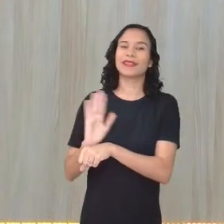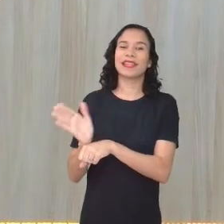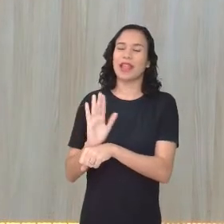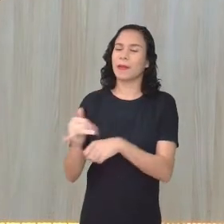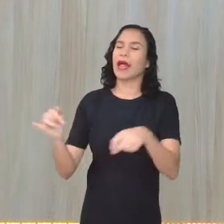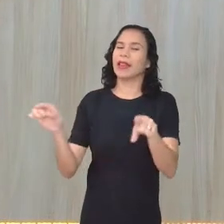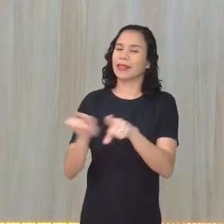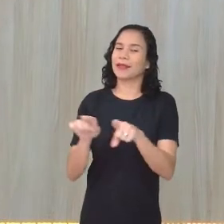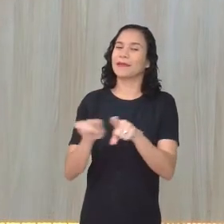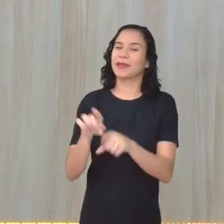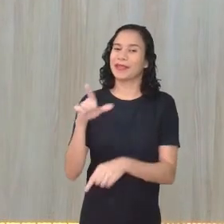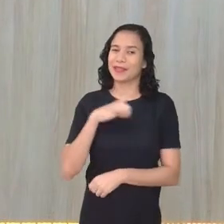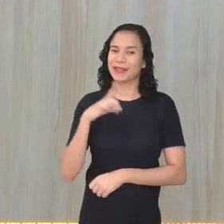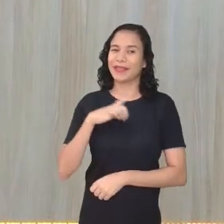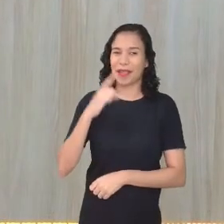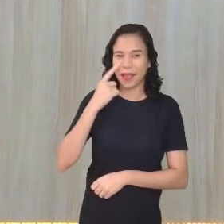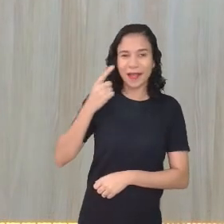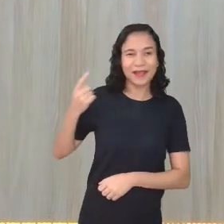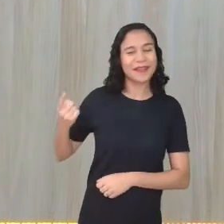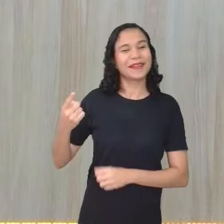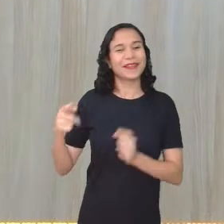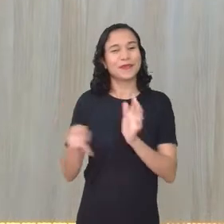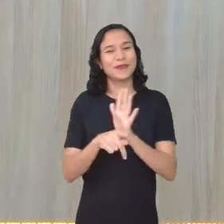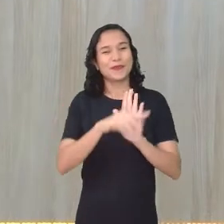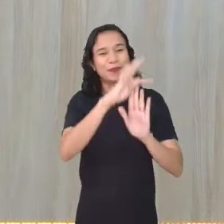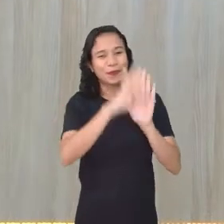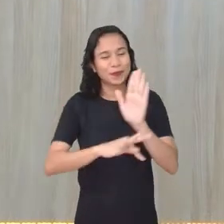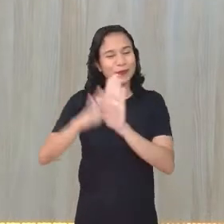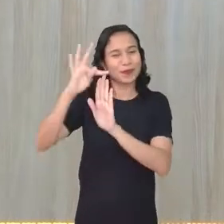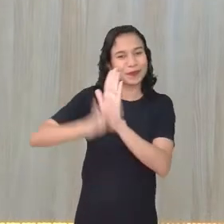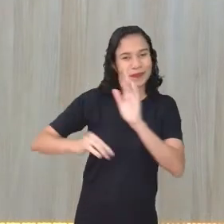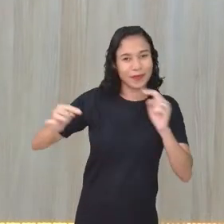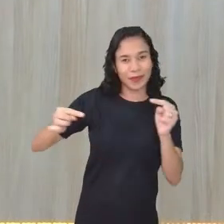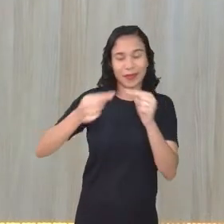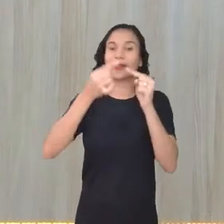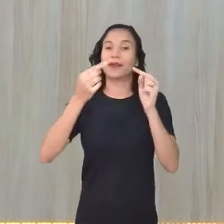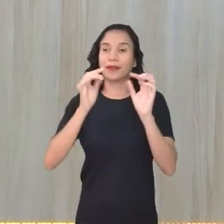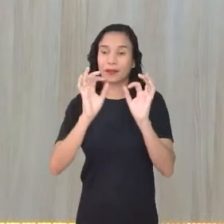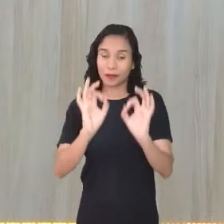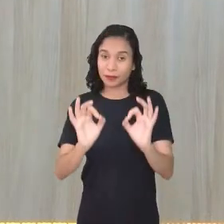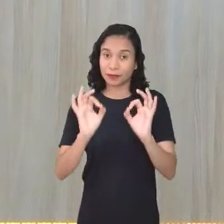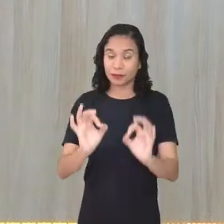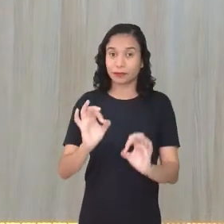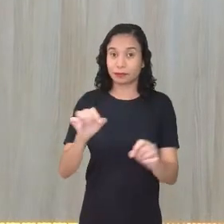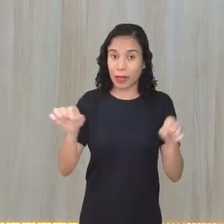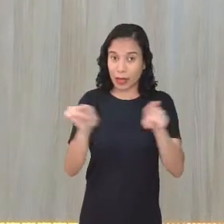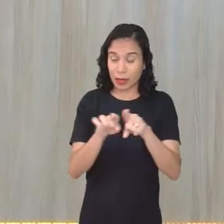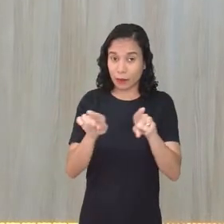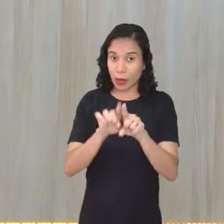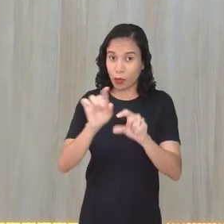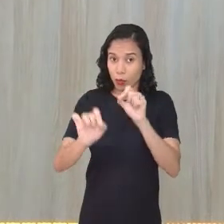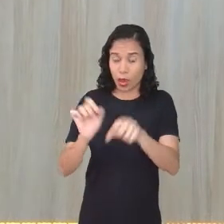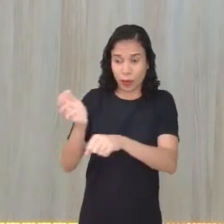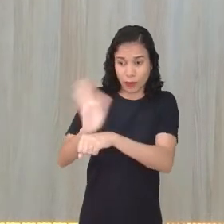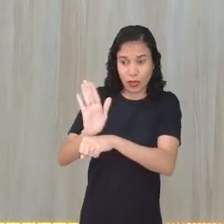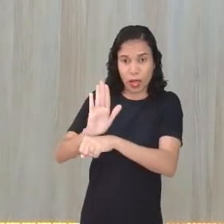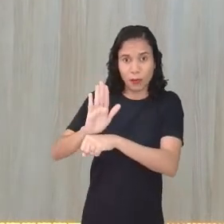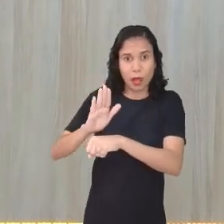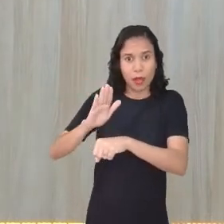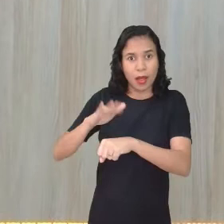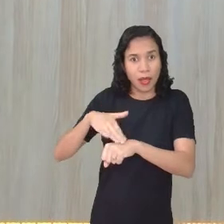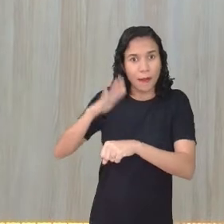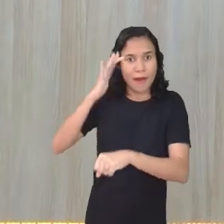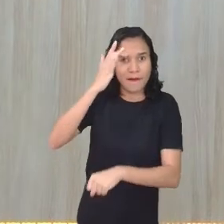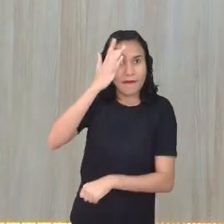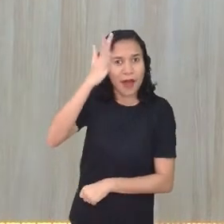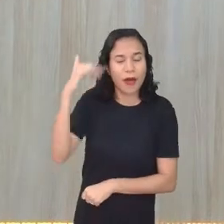é uma fuga disso, né? Ele não fica de fora, tá certo? Inclusive, no cinema é ainda mais fácil da